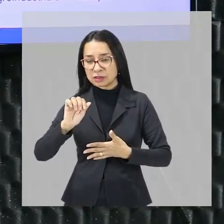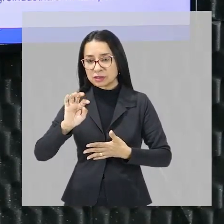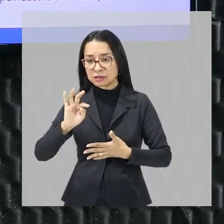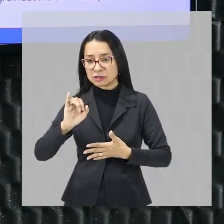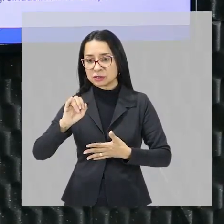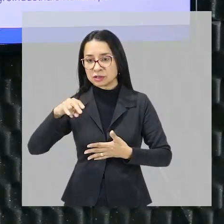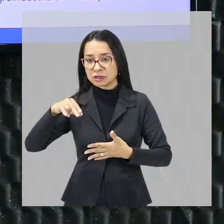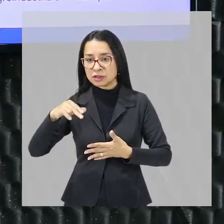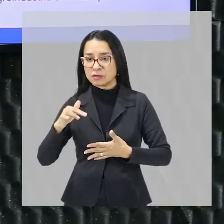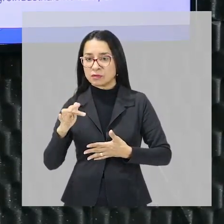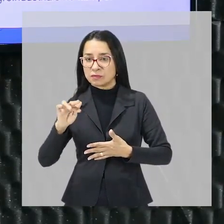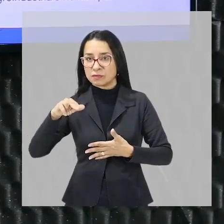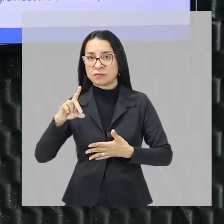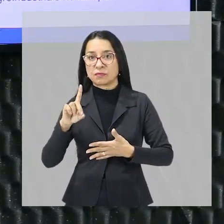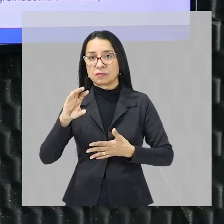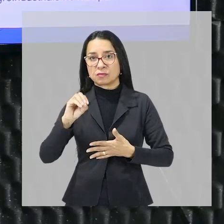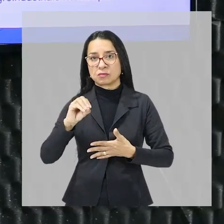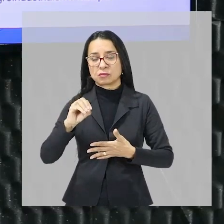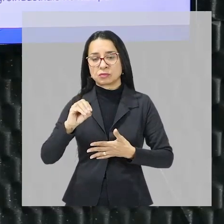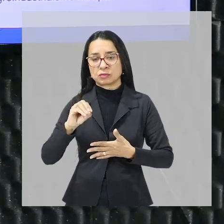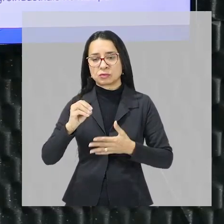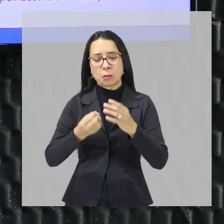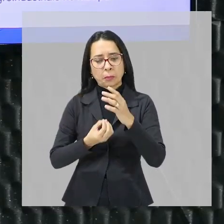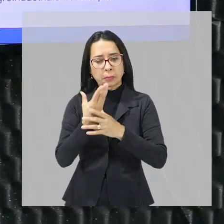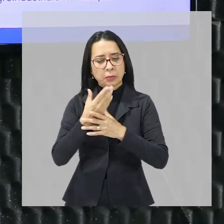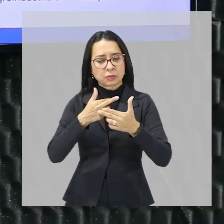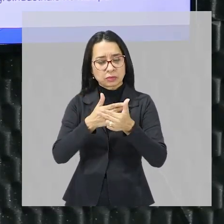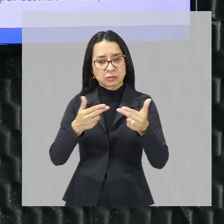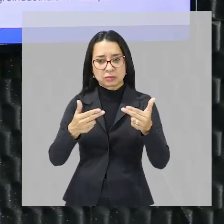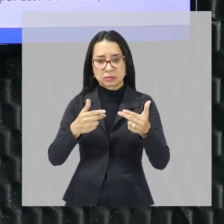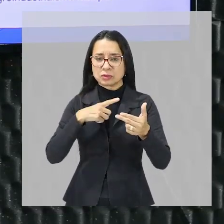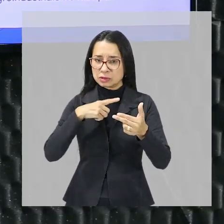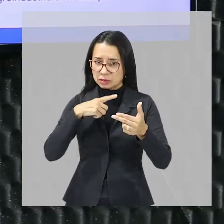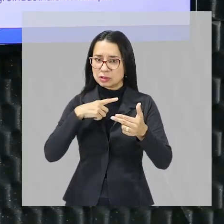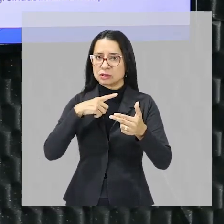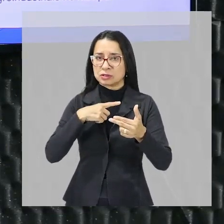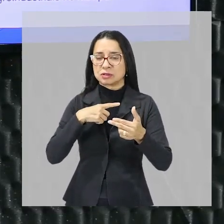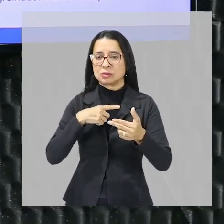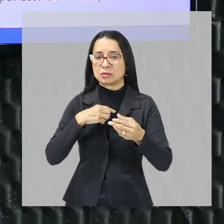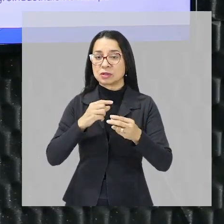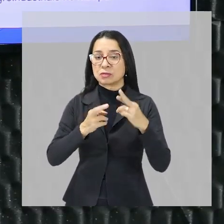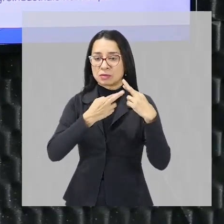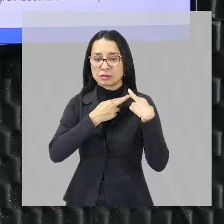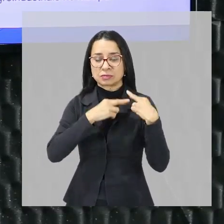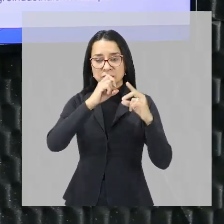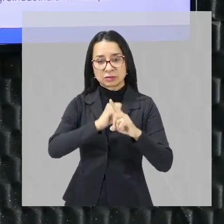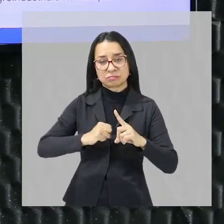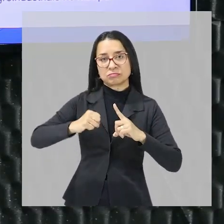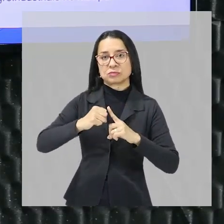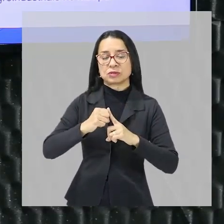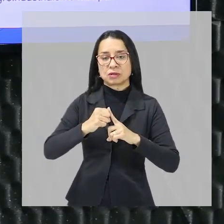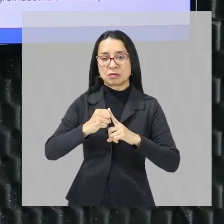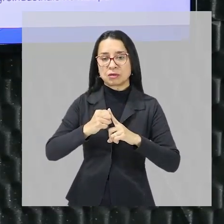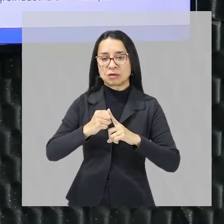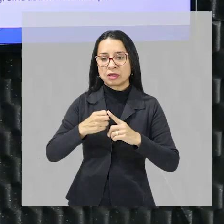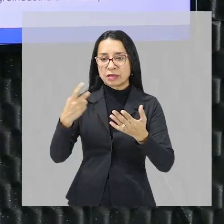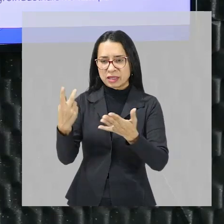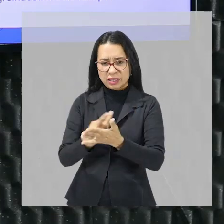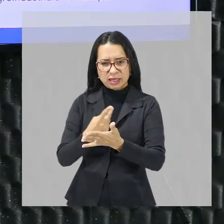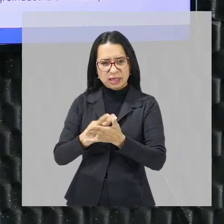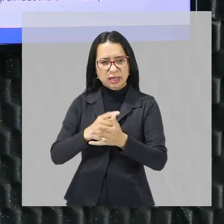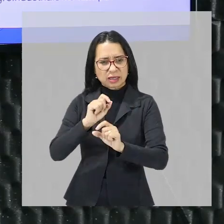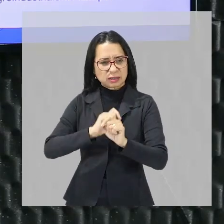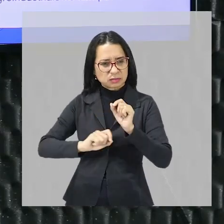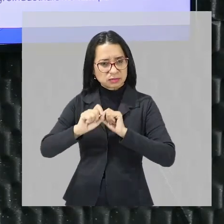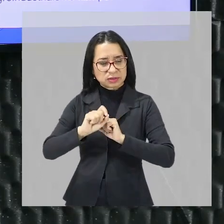que produz alguma coisa, ele cumpre uma função social. Então, não seria correto a gente afirmar que a